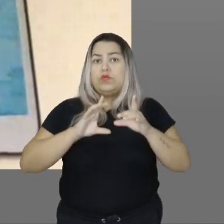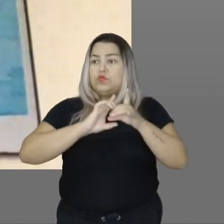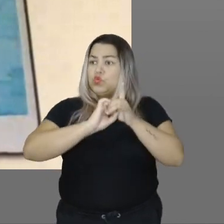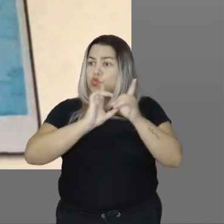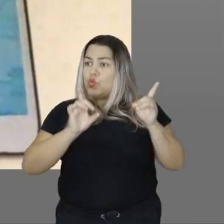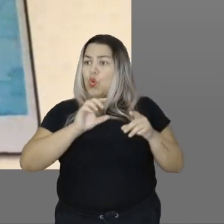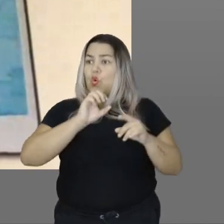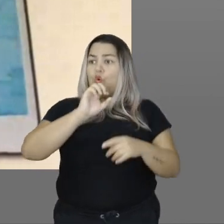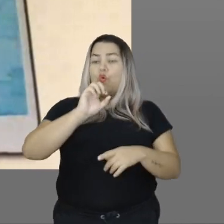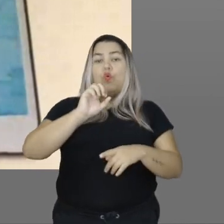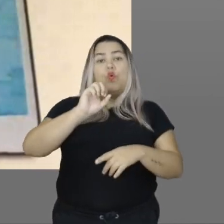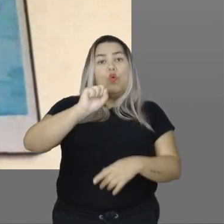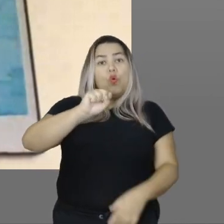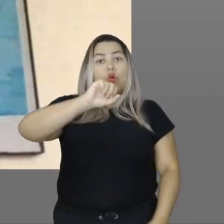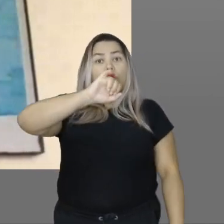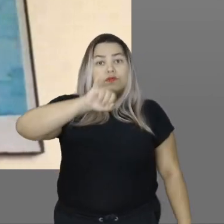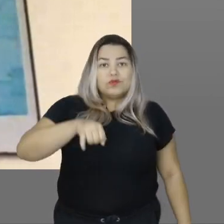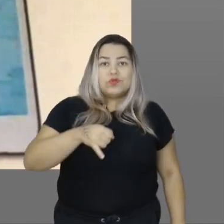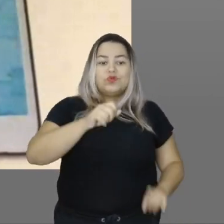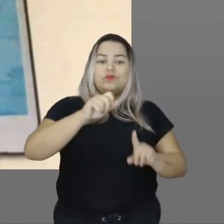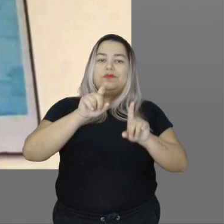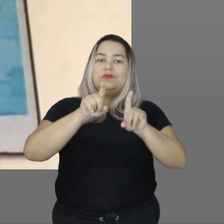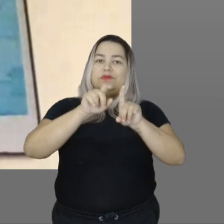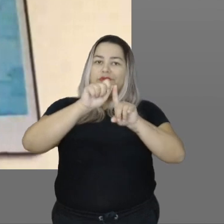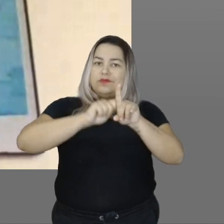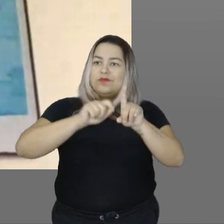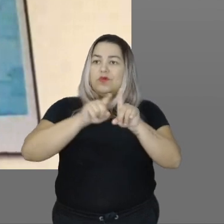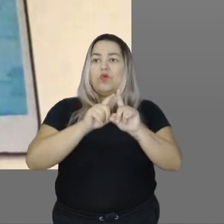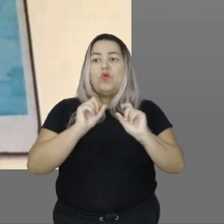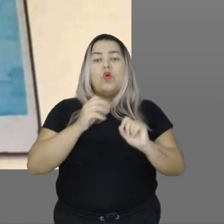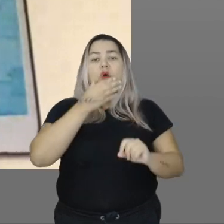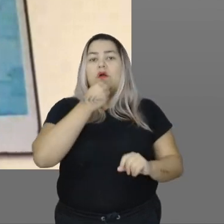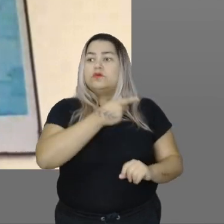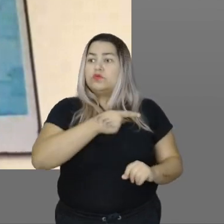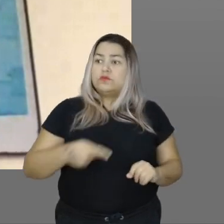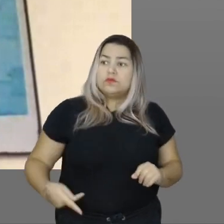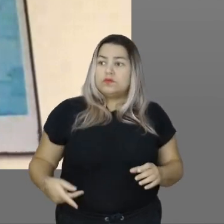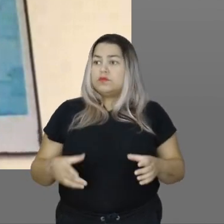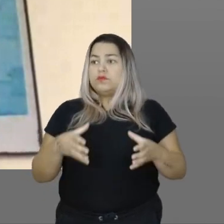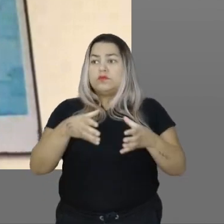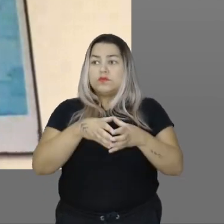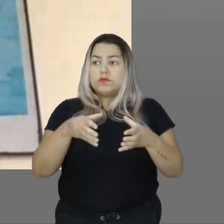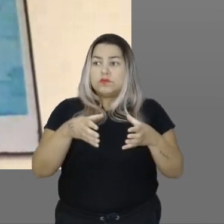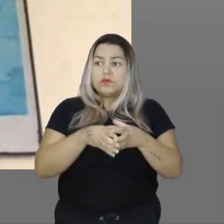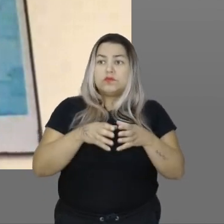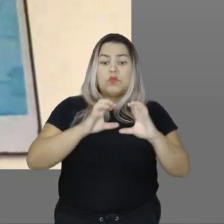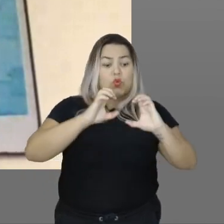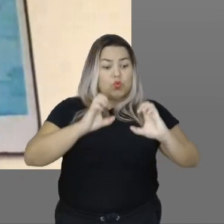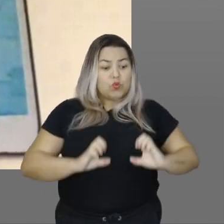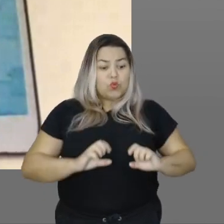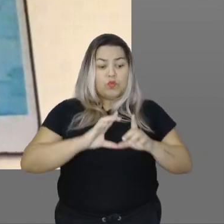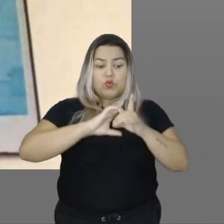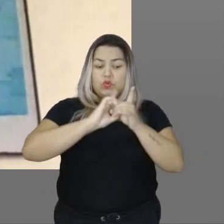de janeiro, que o presidente e toda a nossa equipe, as estruturas democráticas